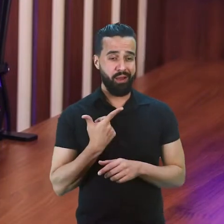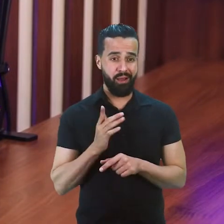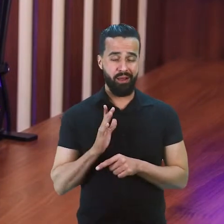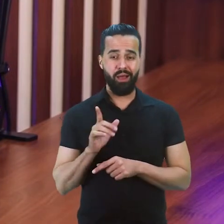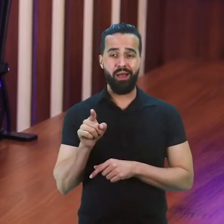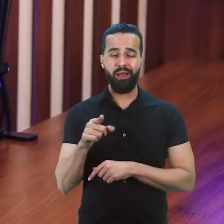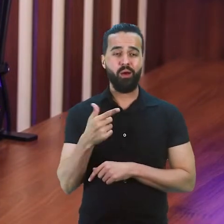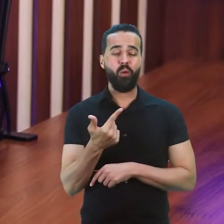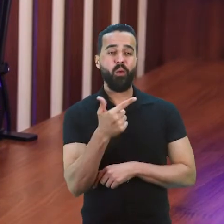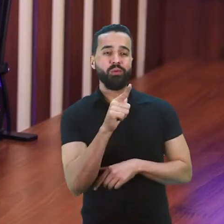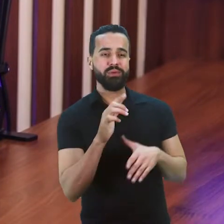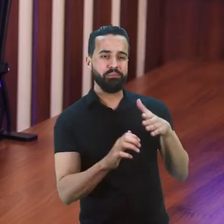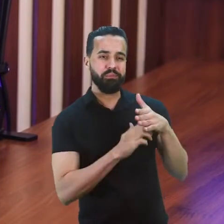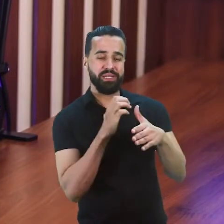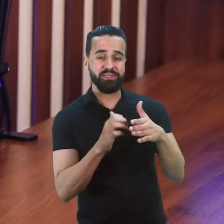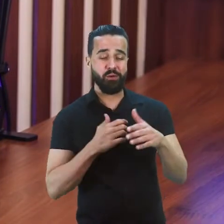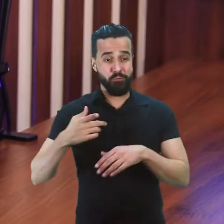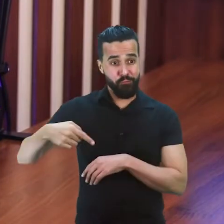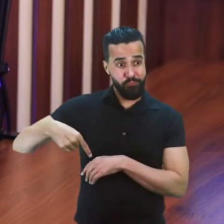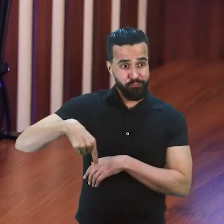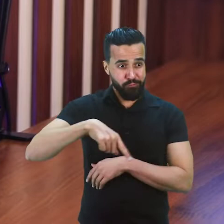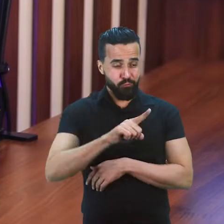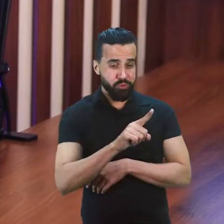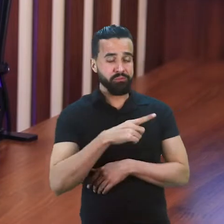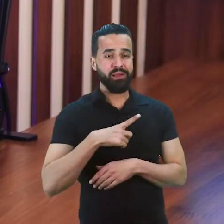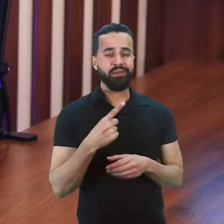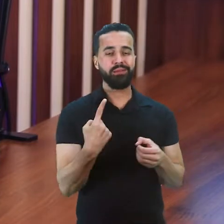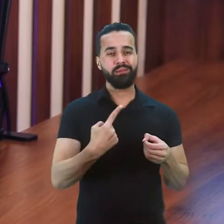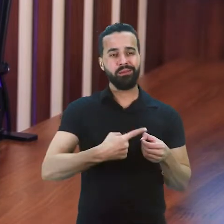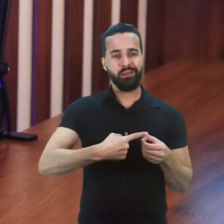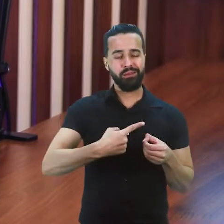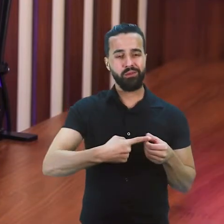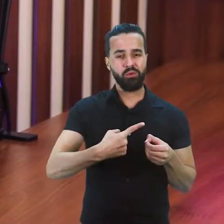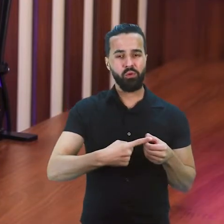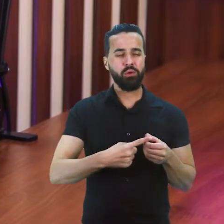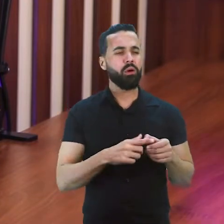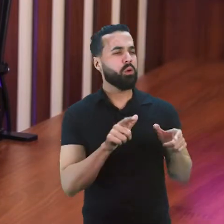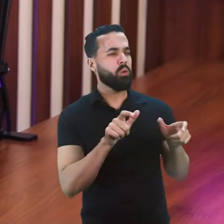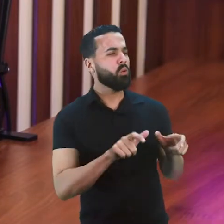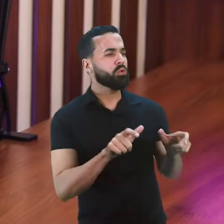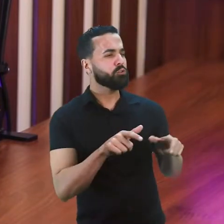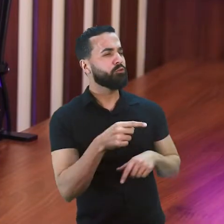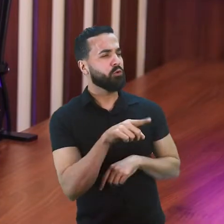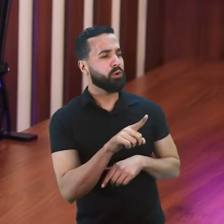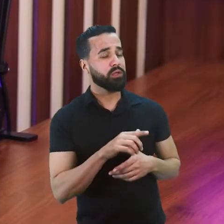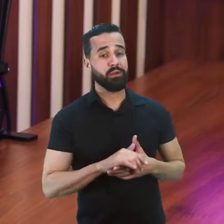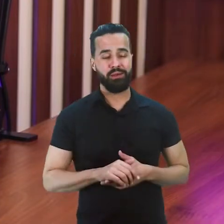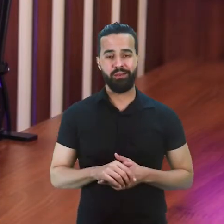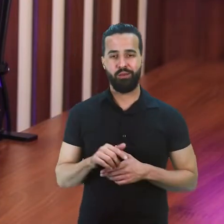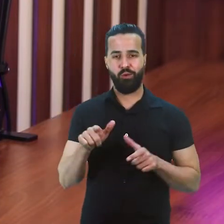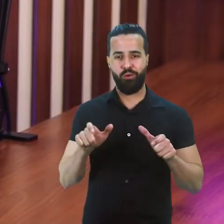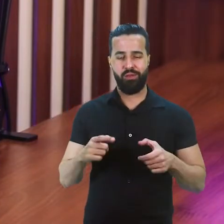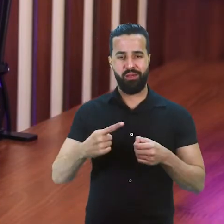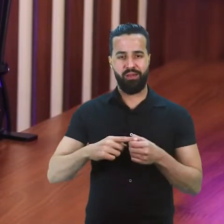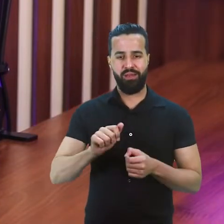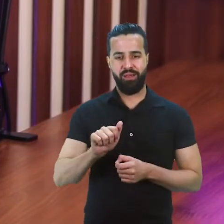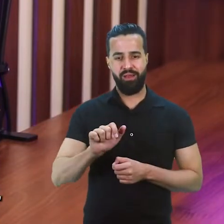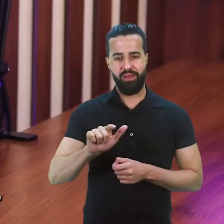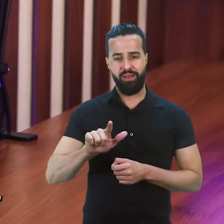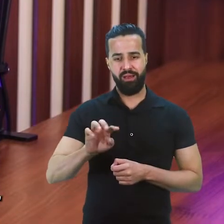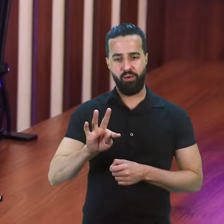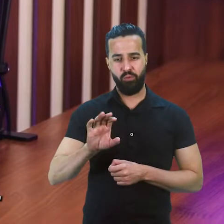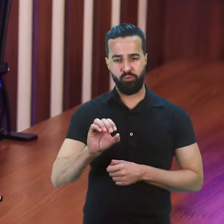para outras empresas. Sim. E aí eu estava indo para o interior. Para onde? Para que cidade? Eu ia para Alto Horizonte. Alto